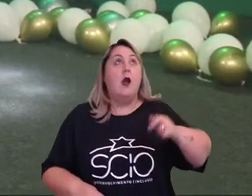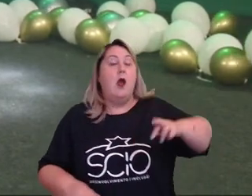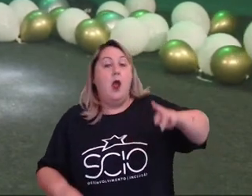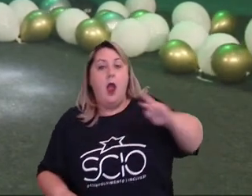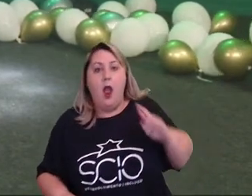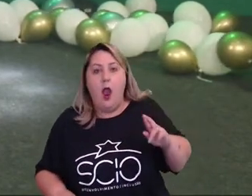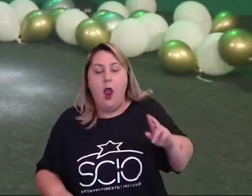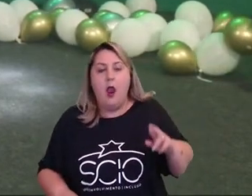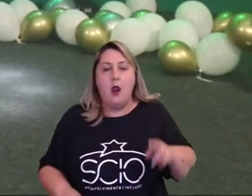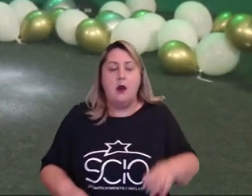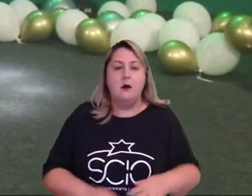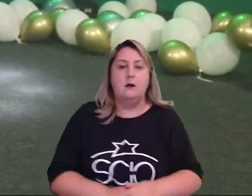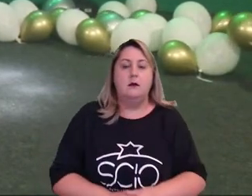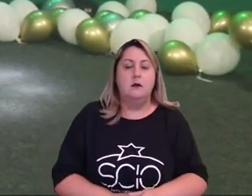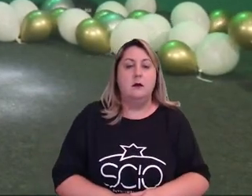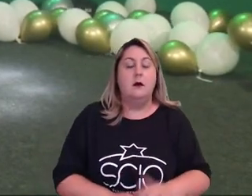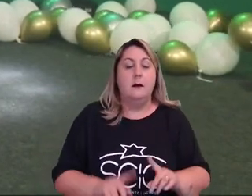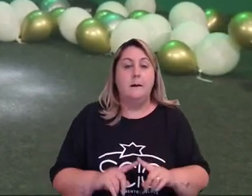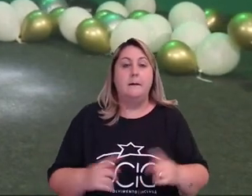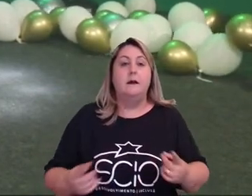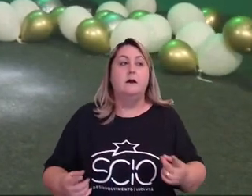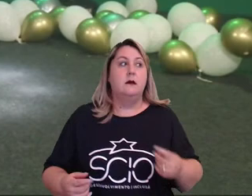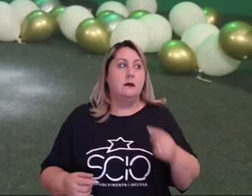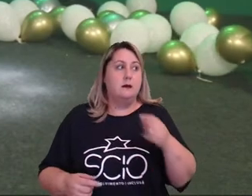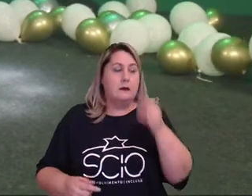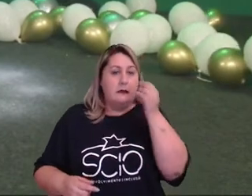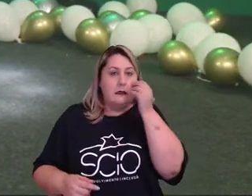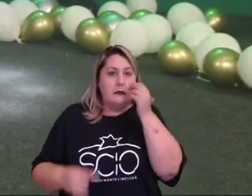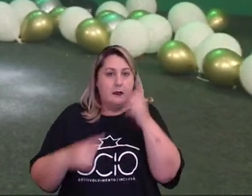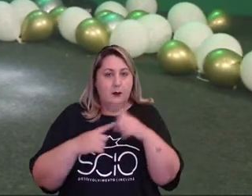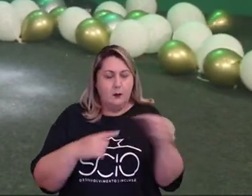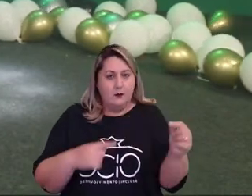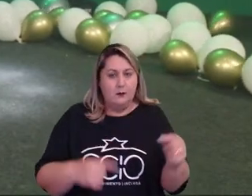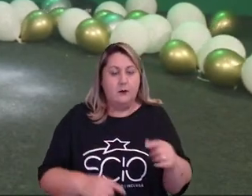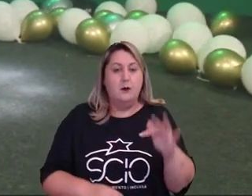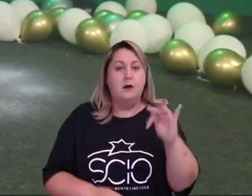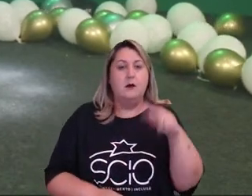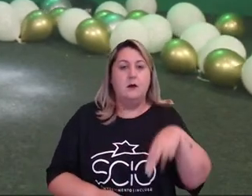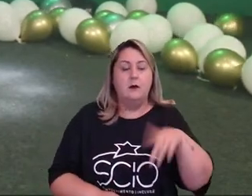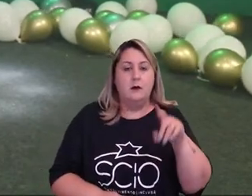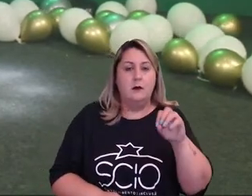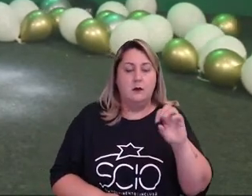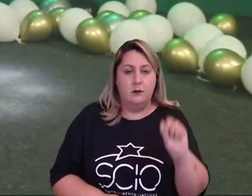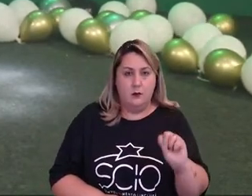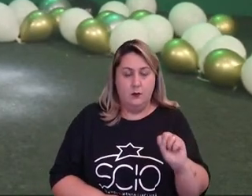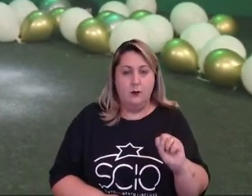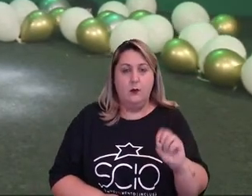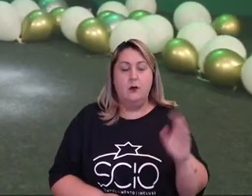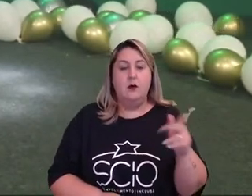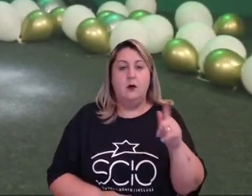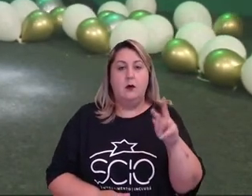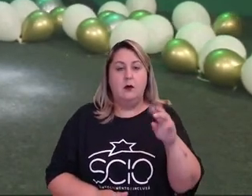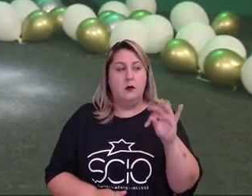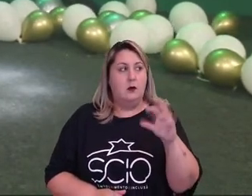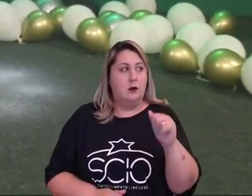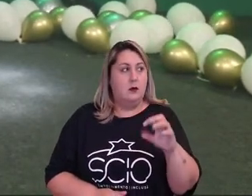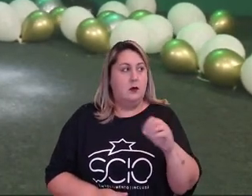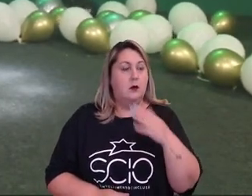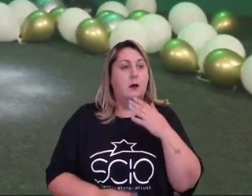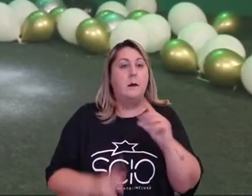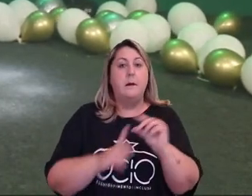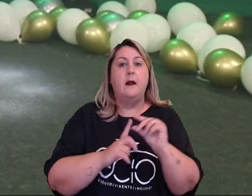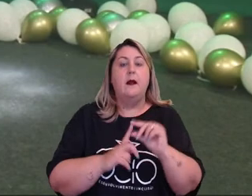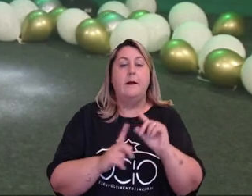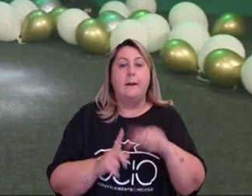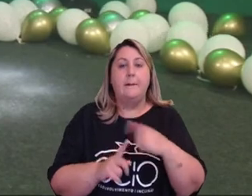ar-condicionado e tudo mais, mas, não, ele tá tentando fugir, não vou deixar fugir não. Fundo da Grota, que eu sei que essa daí, acho que é a música que tem mais palavras